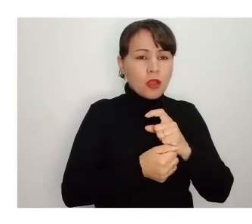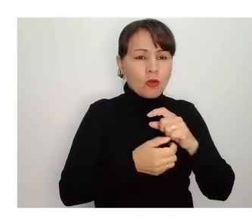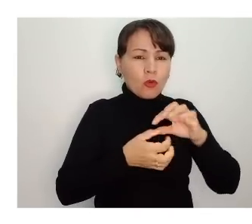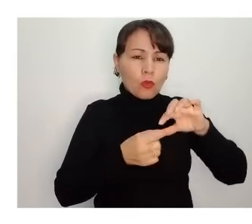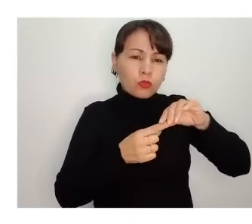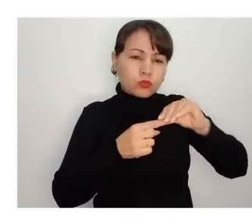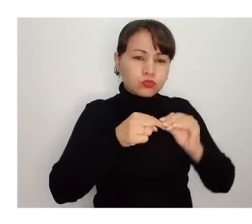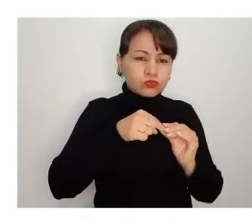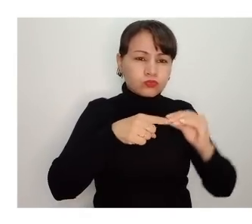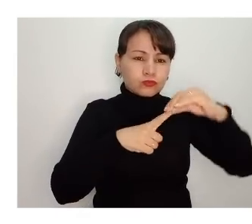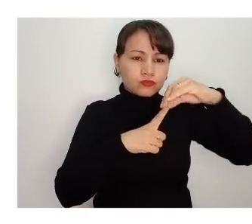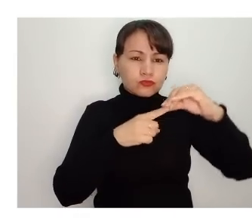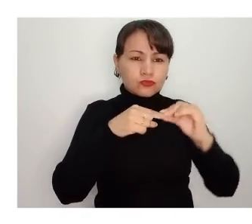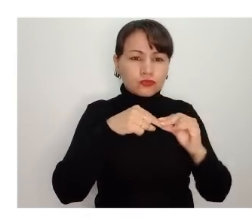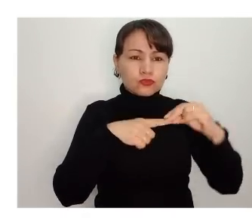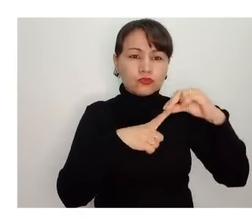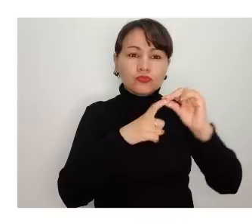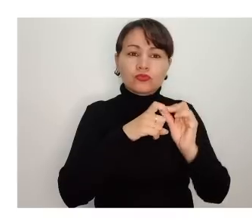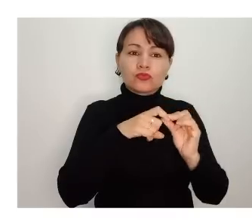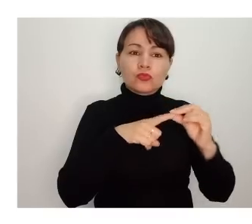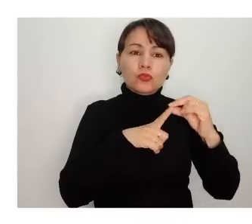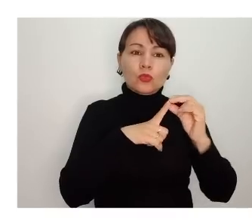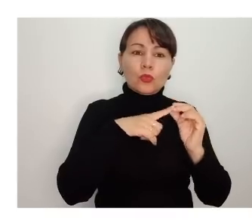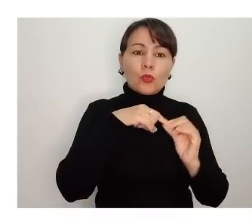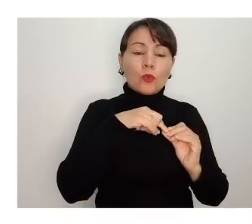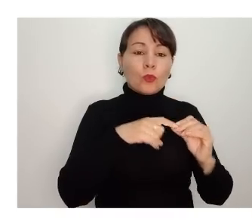totalmente flexíveis e totalmente